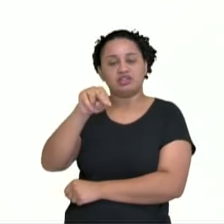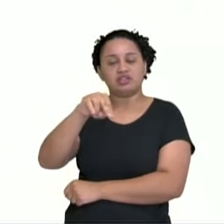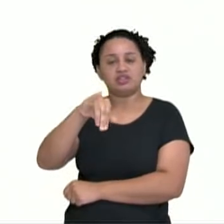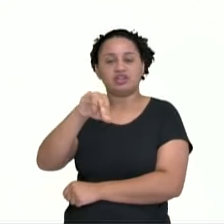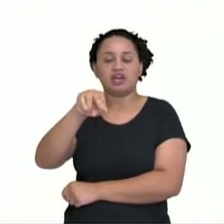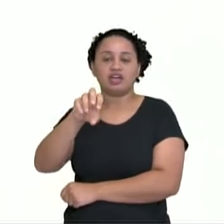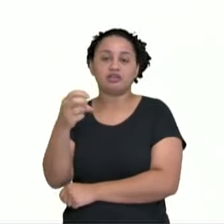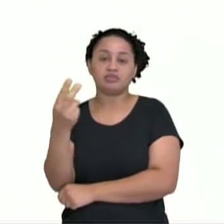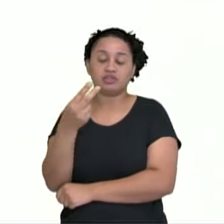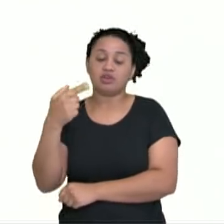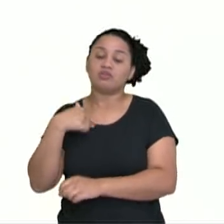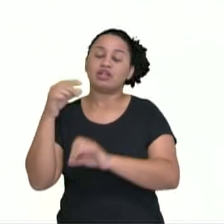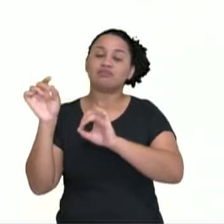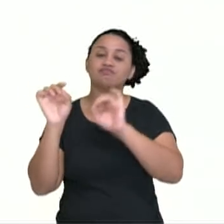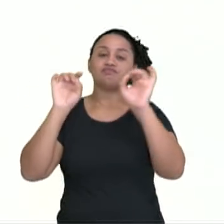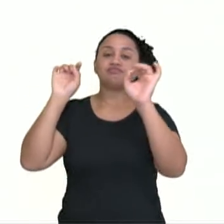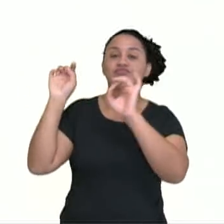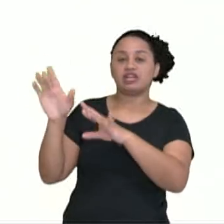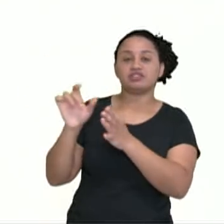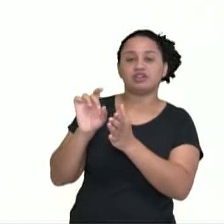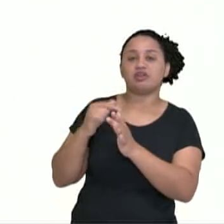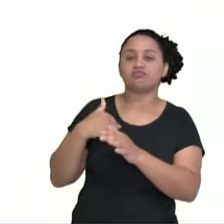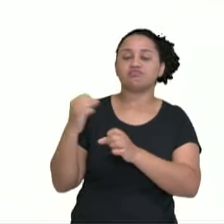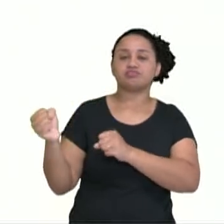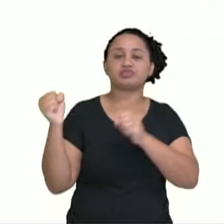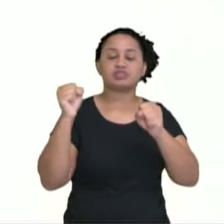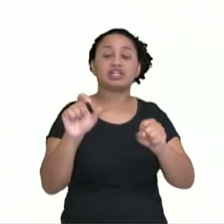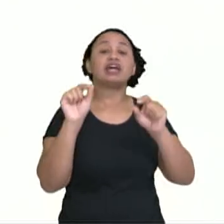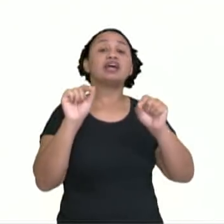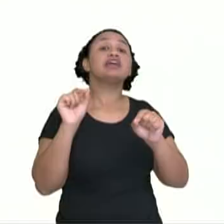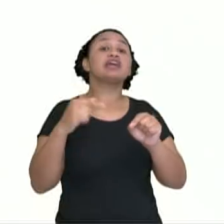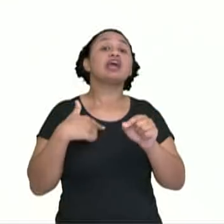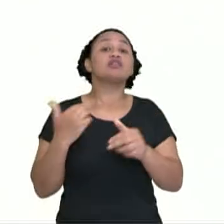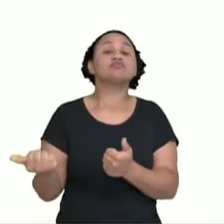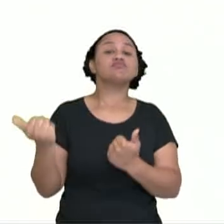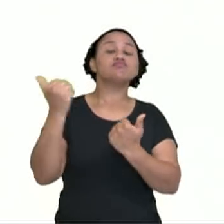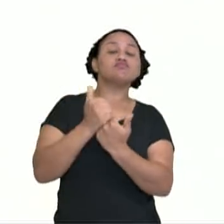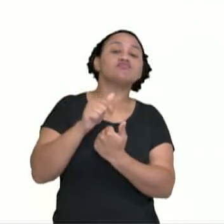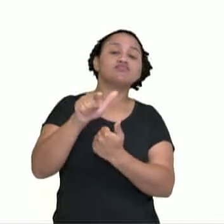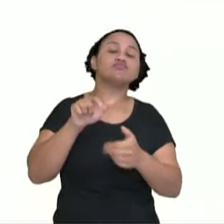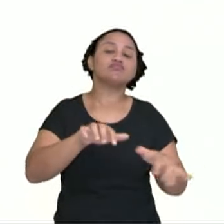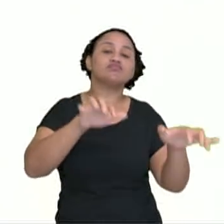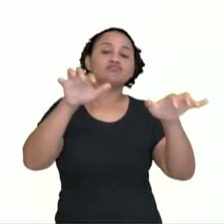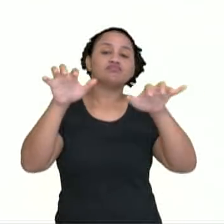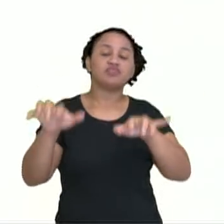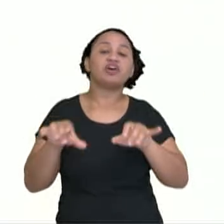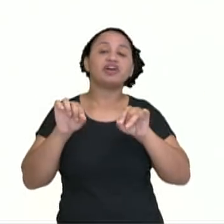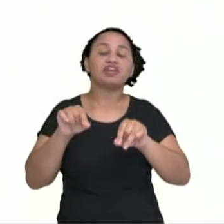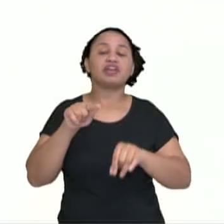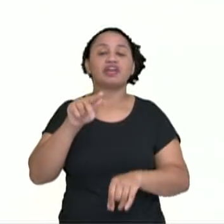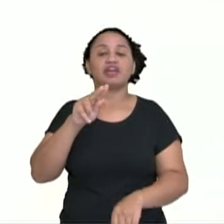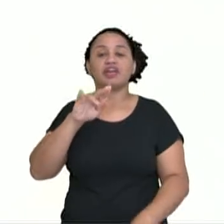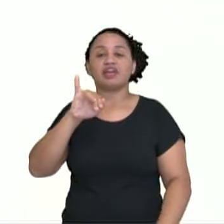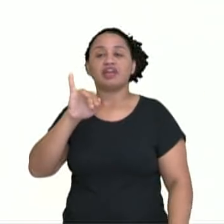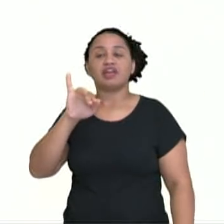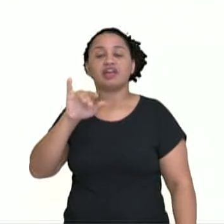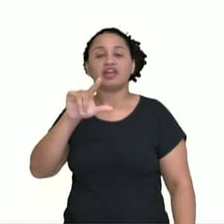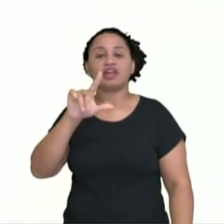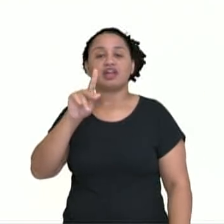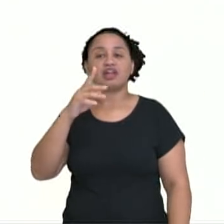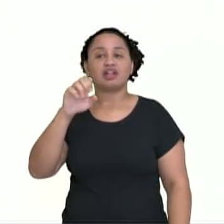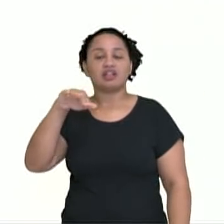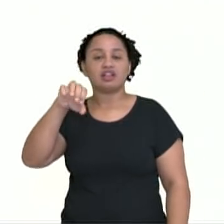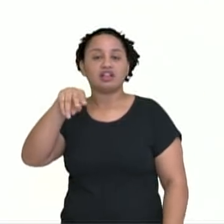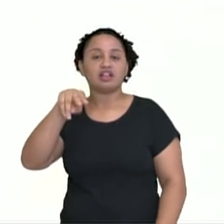deixa a monarquia inglesa e quem vai assumir o trono da monarquia inglesa é Guilherme de Orange, né?